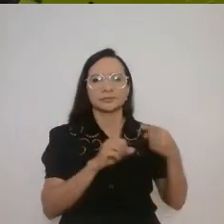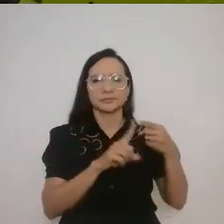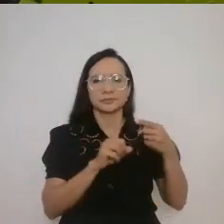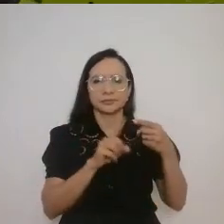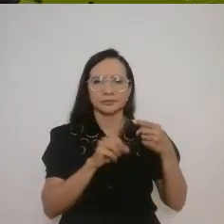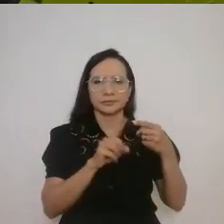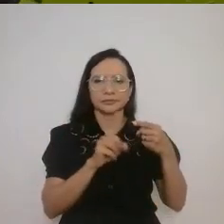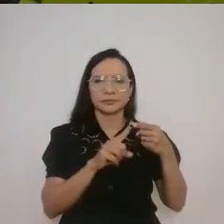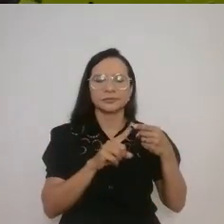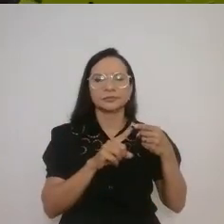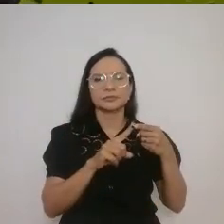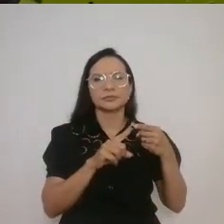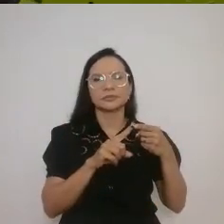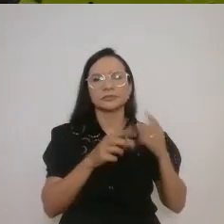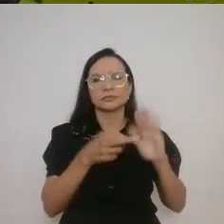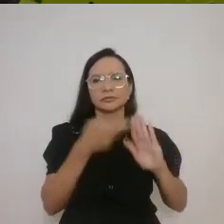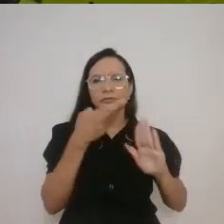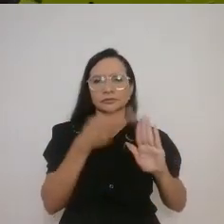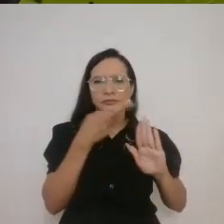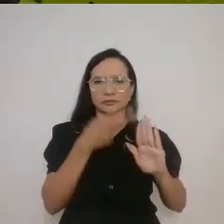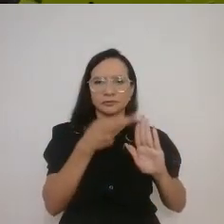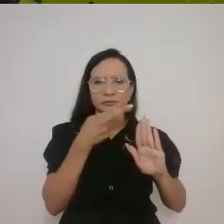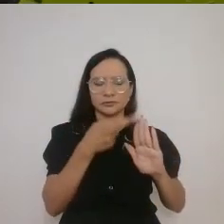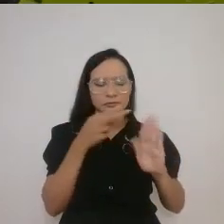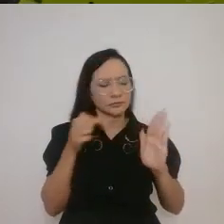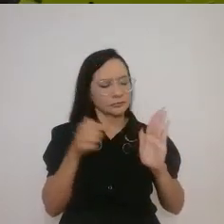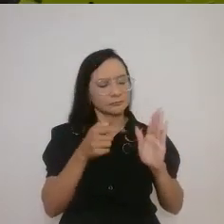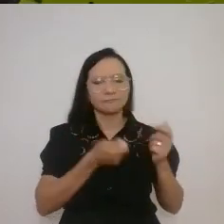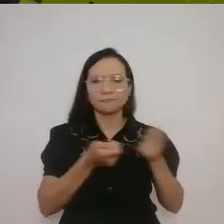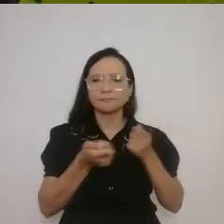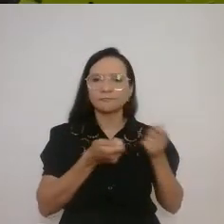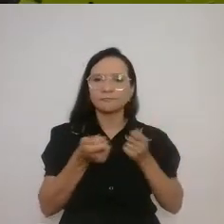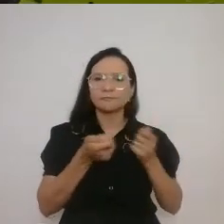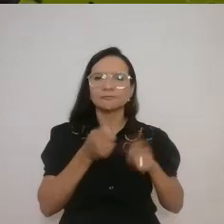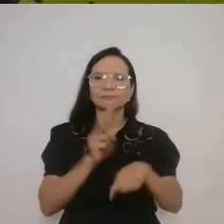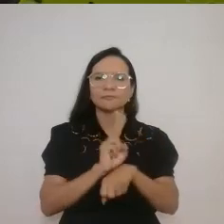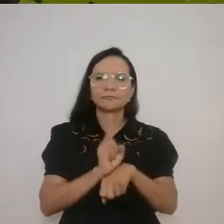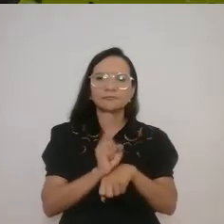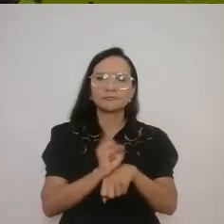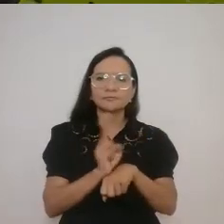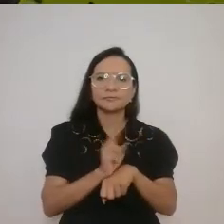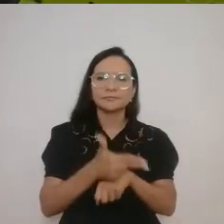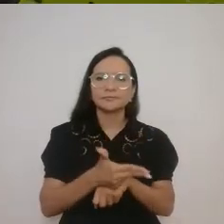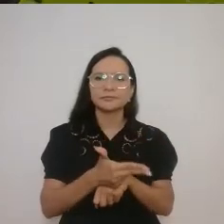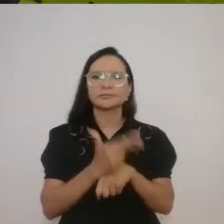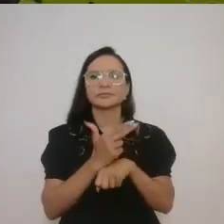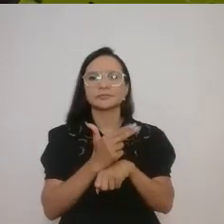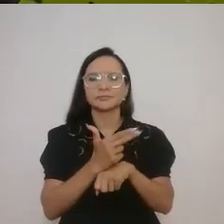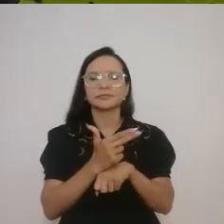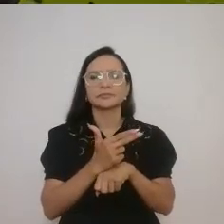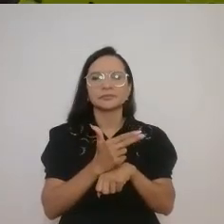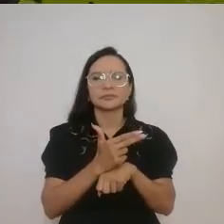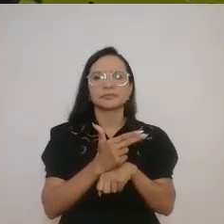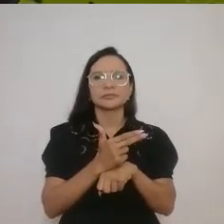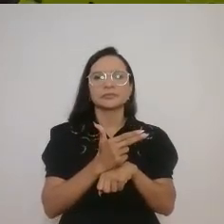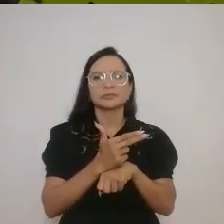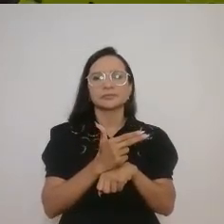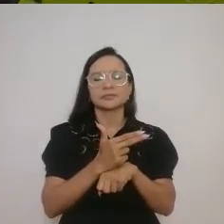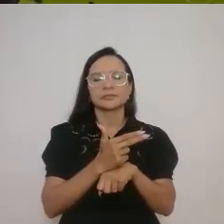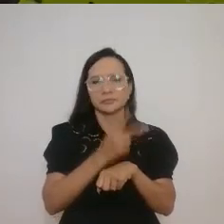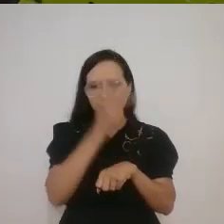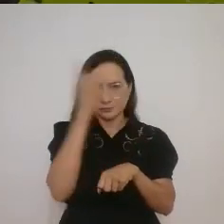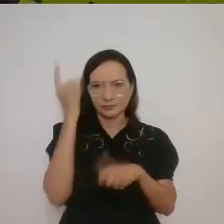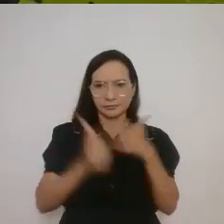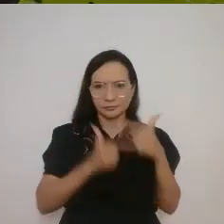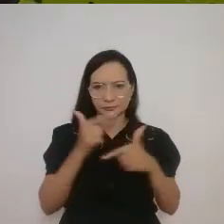que dispõe sobre a aquisição, registro, posse de uso, controle e fiscalização de armas de fogo institucionais concedidas aos servidores do quadro pessoal que